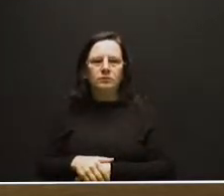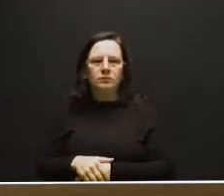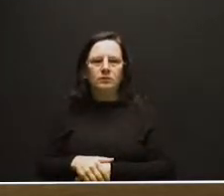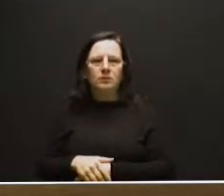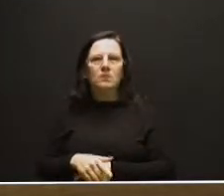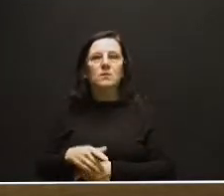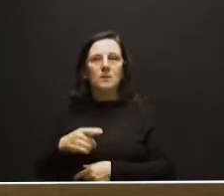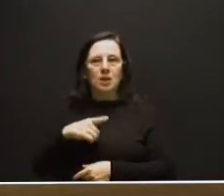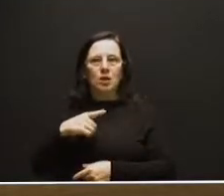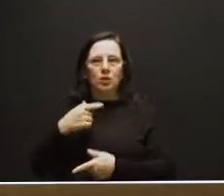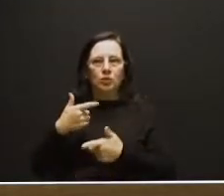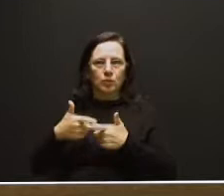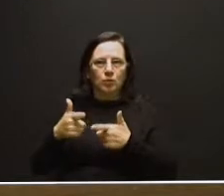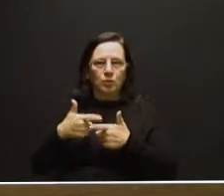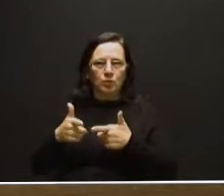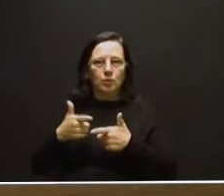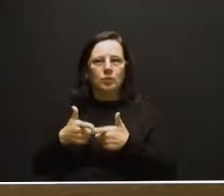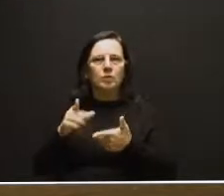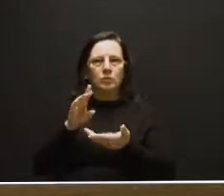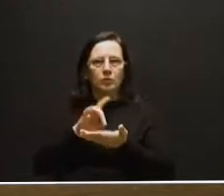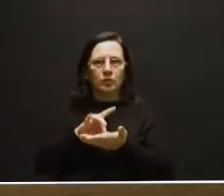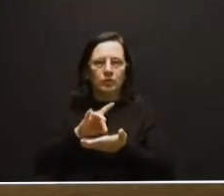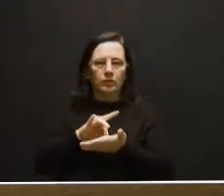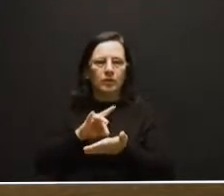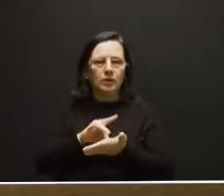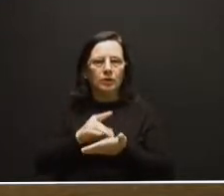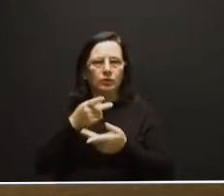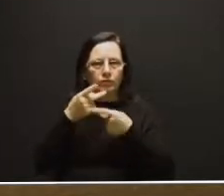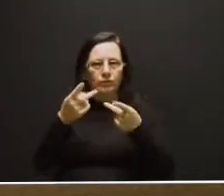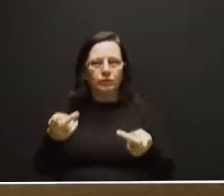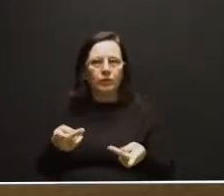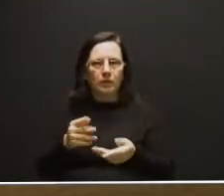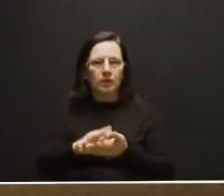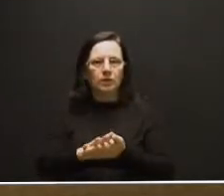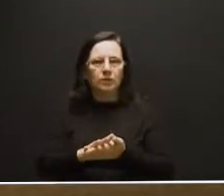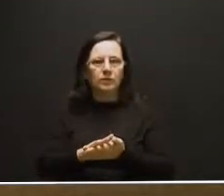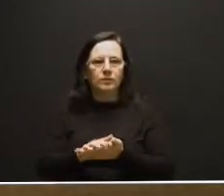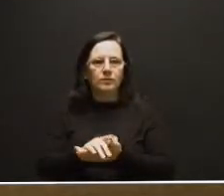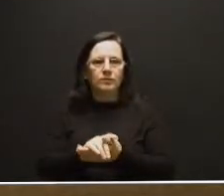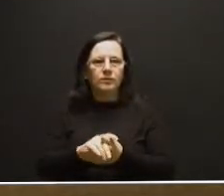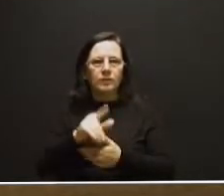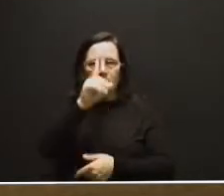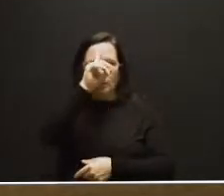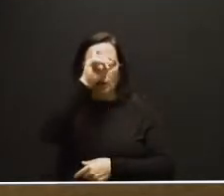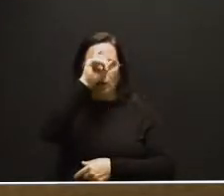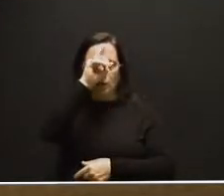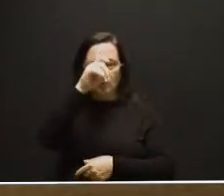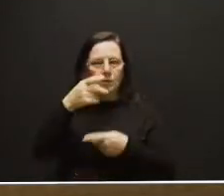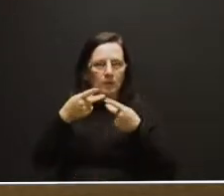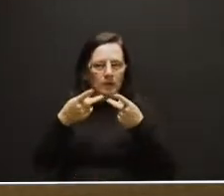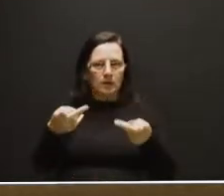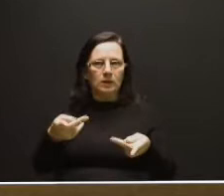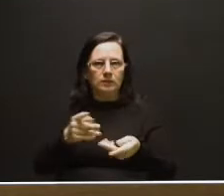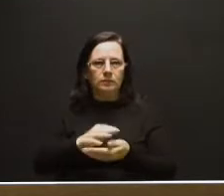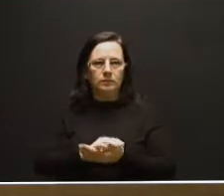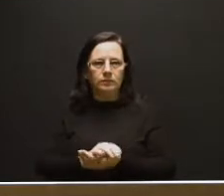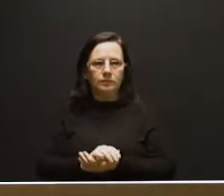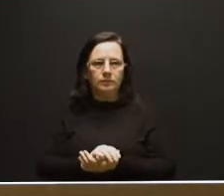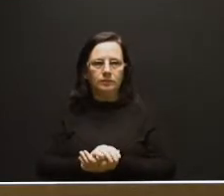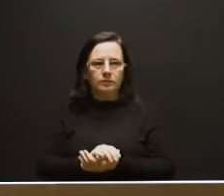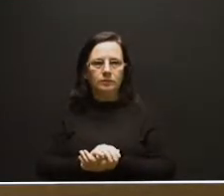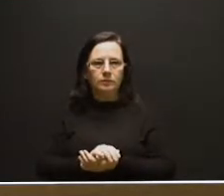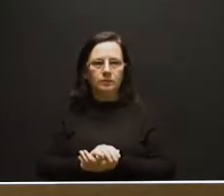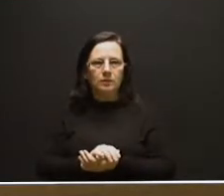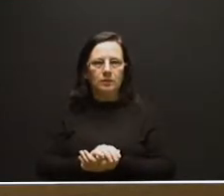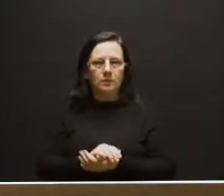problema muito sério estamos com um problema muito sério vou falar pra vocês ela voltar a falar do hospital mais uma vez para que o